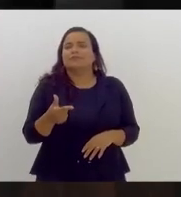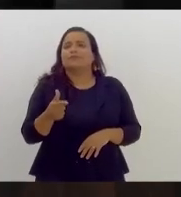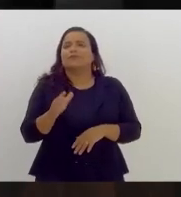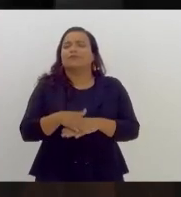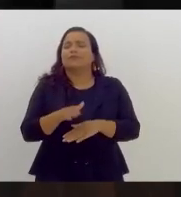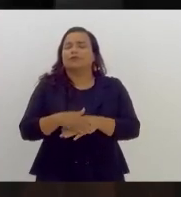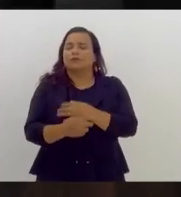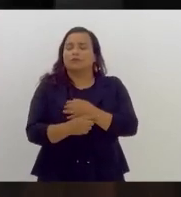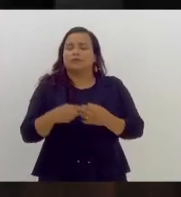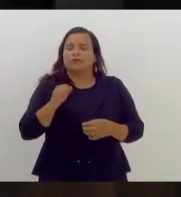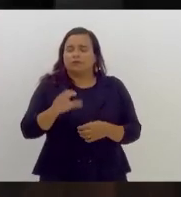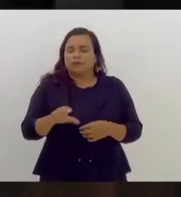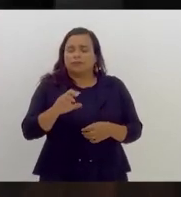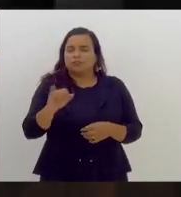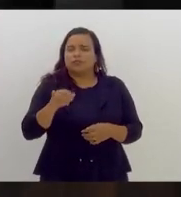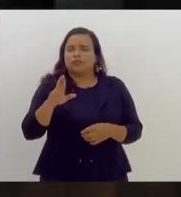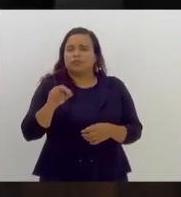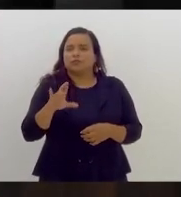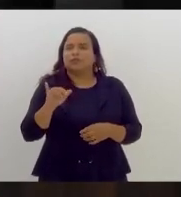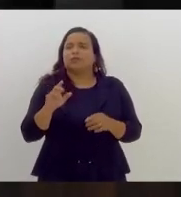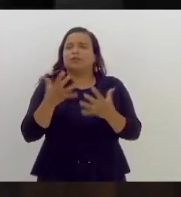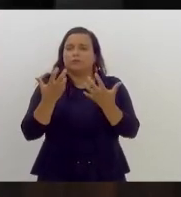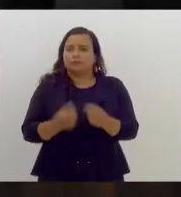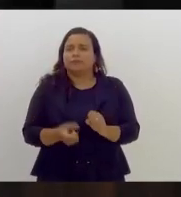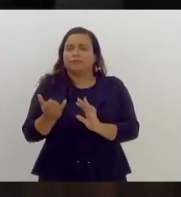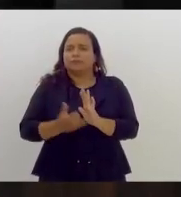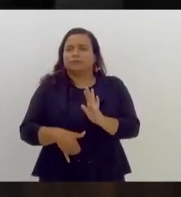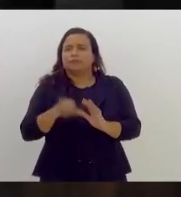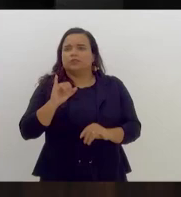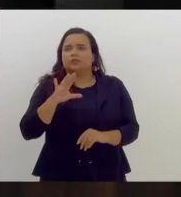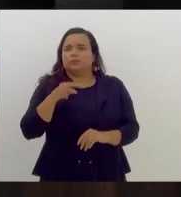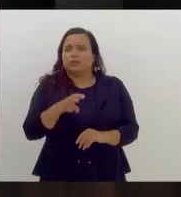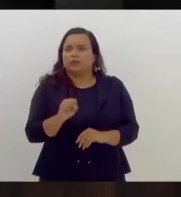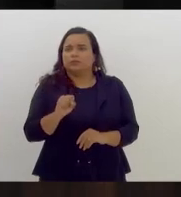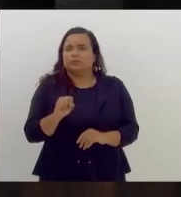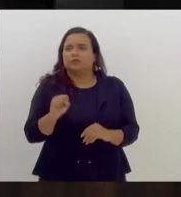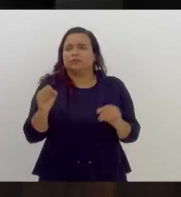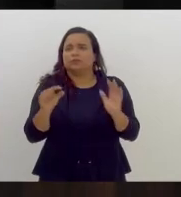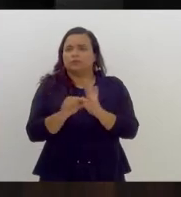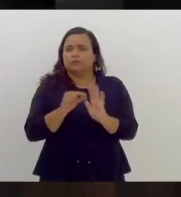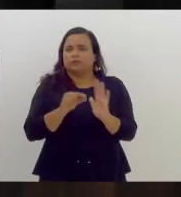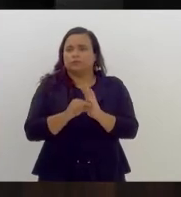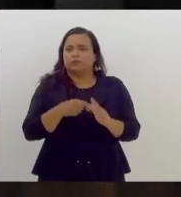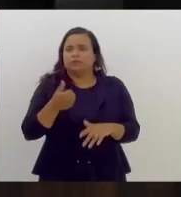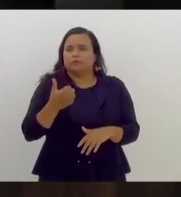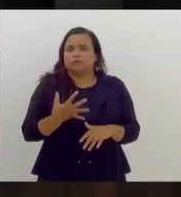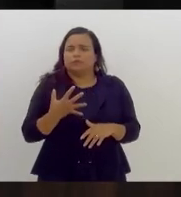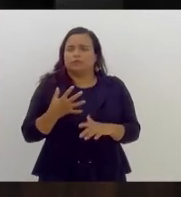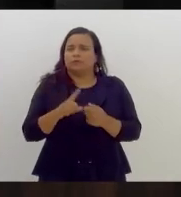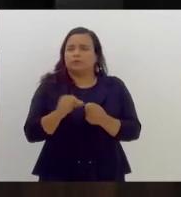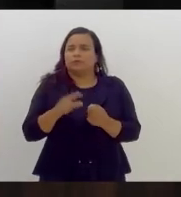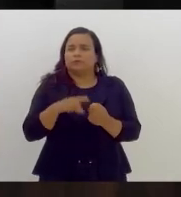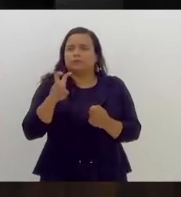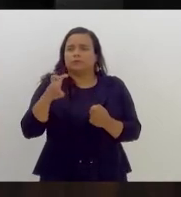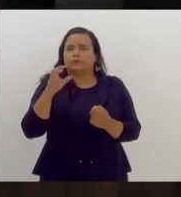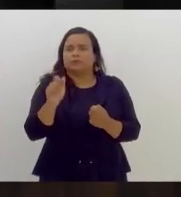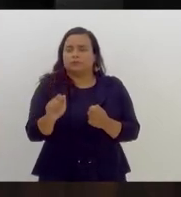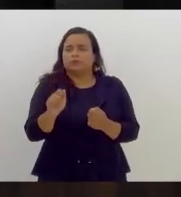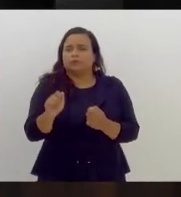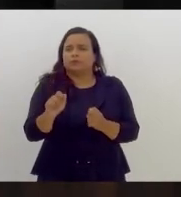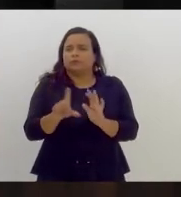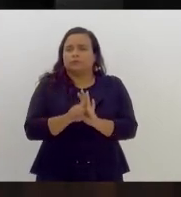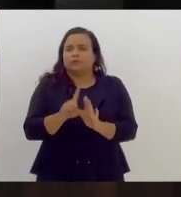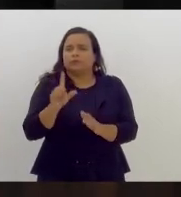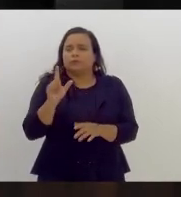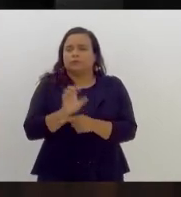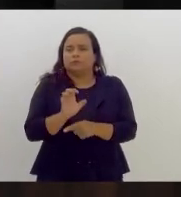Jair Bittencourt, que adere à alíquota de ICMS disposta no inciso 14º do artigo 5º-A da Lei Estadual 7.000,